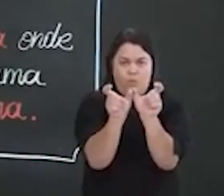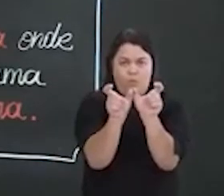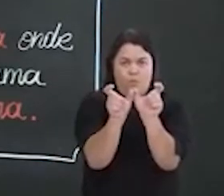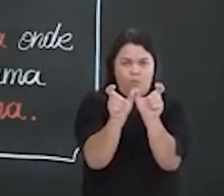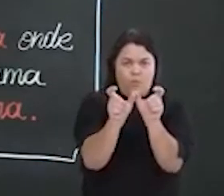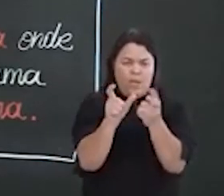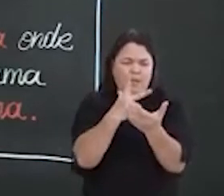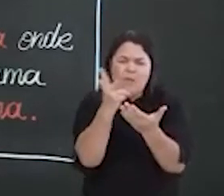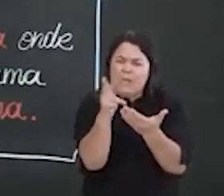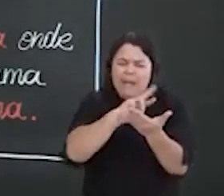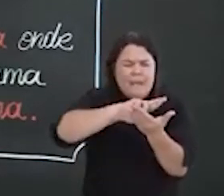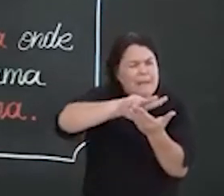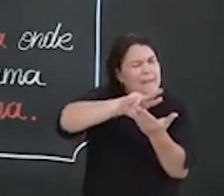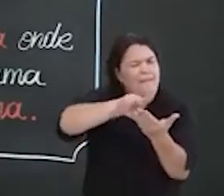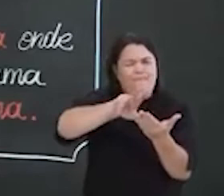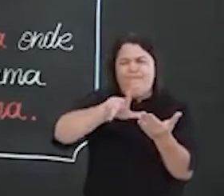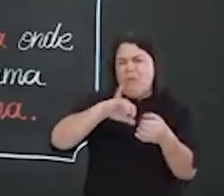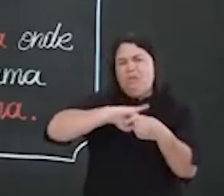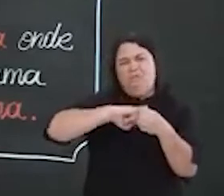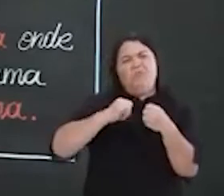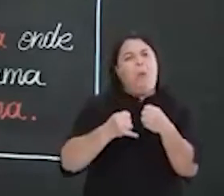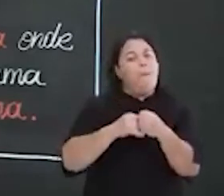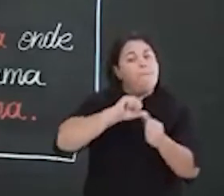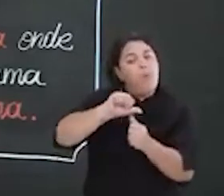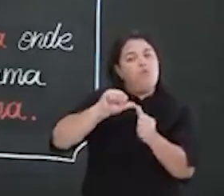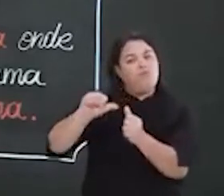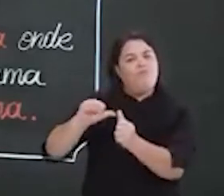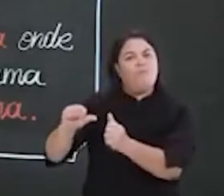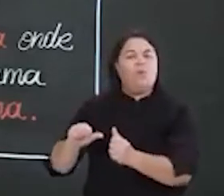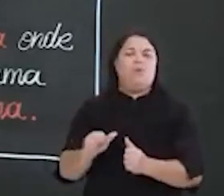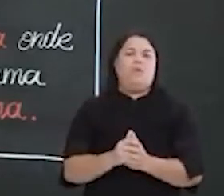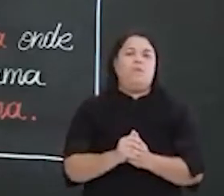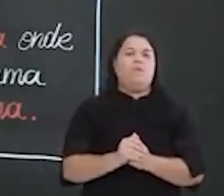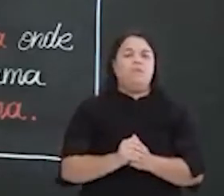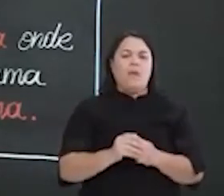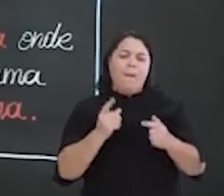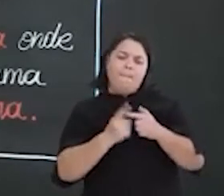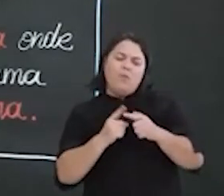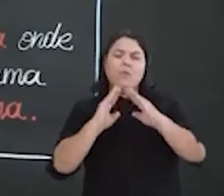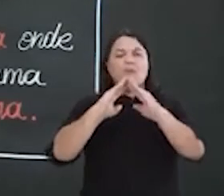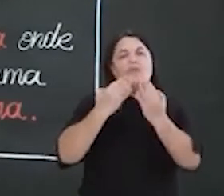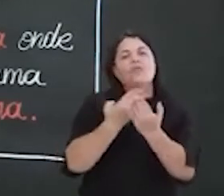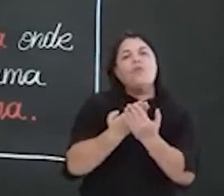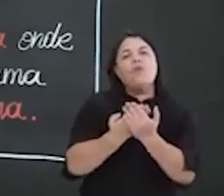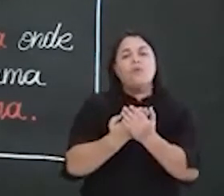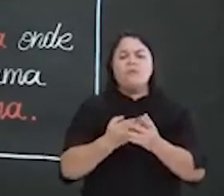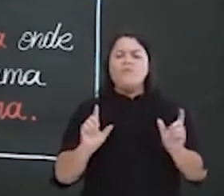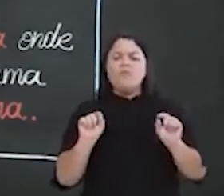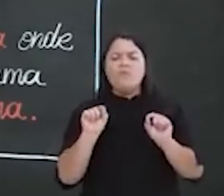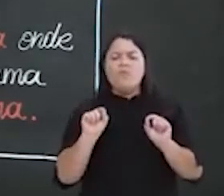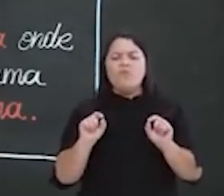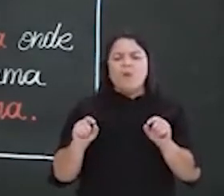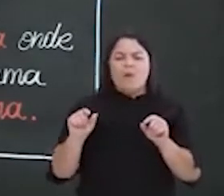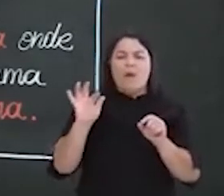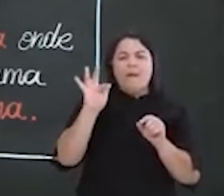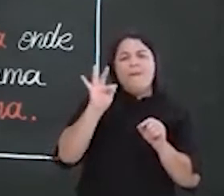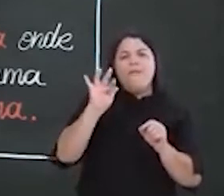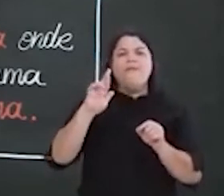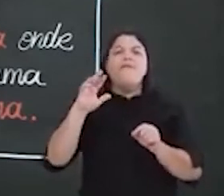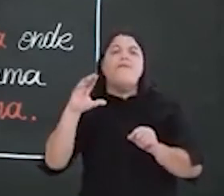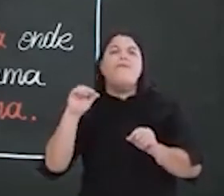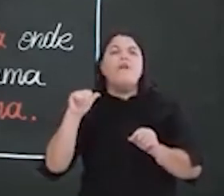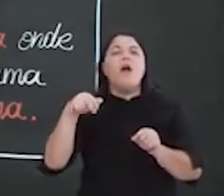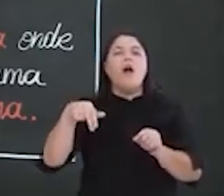falei que é variável? Essa classe é variável, ela muda. Por que que aqui é franco-brasileira? Porque concorda com o substantivo